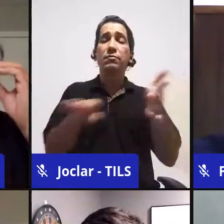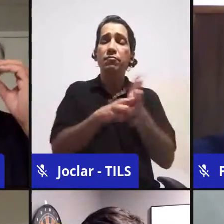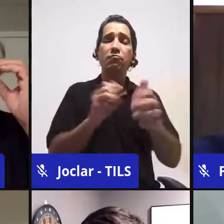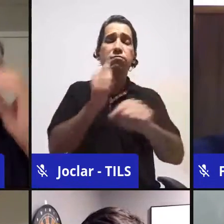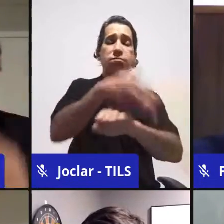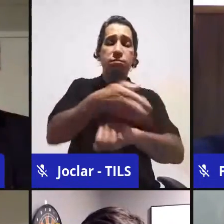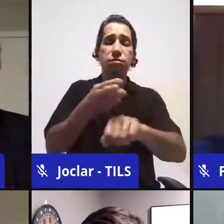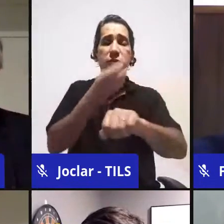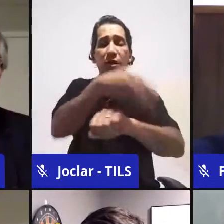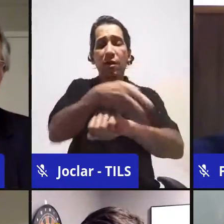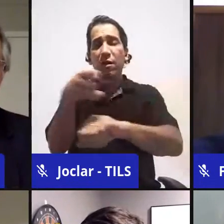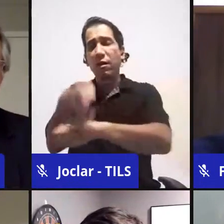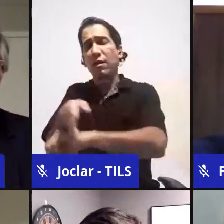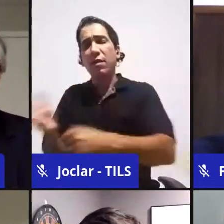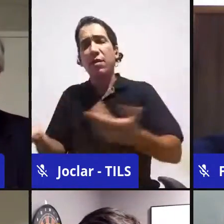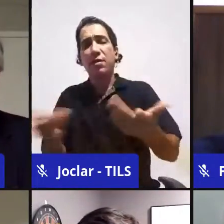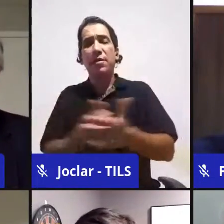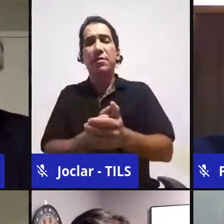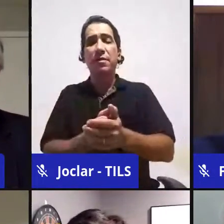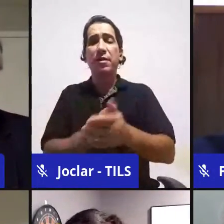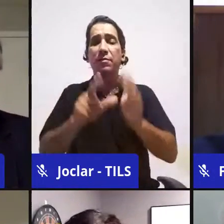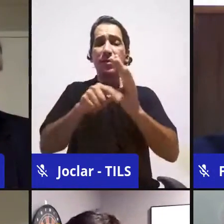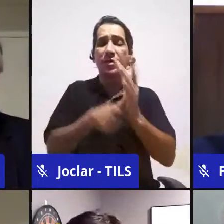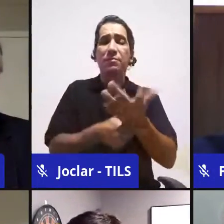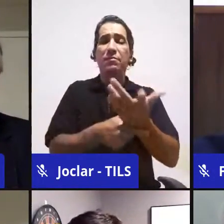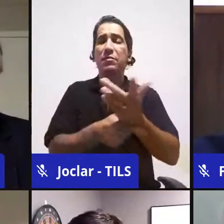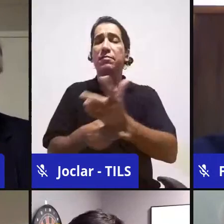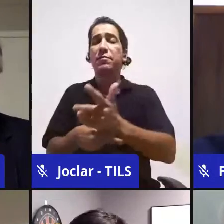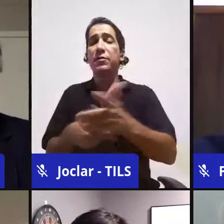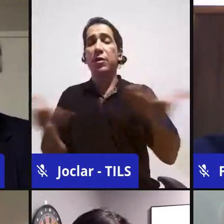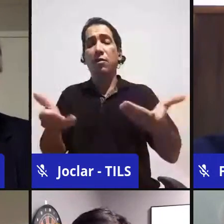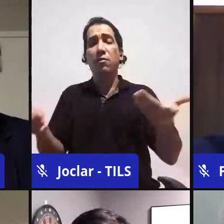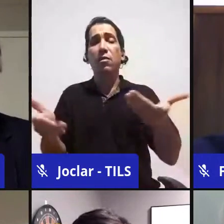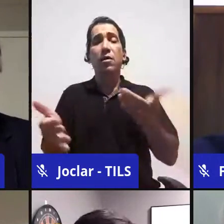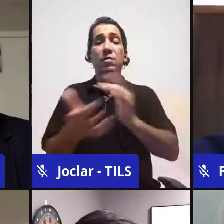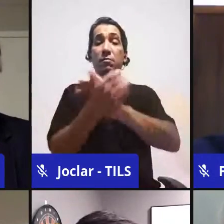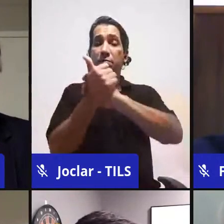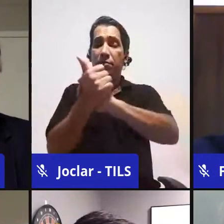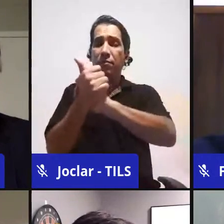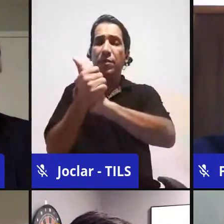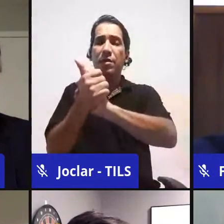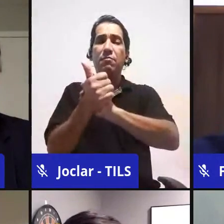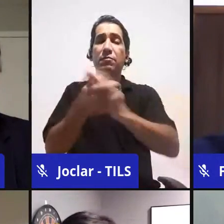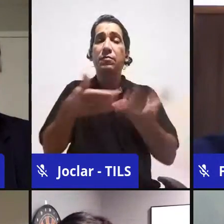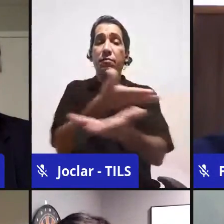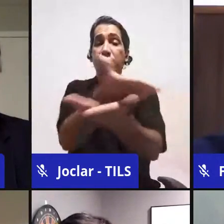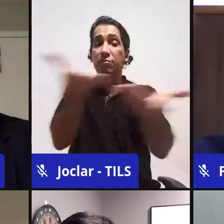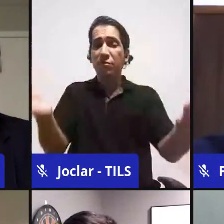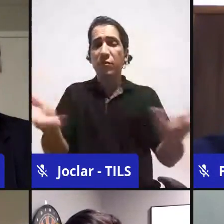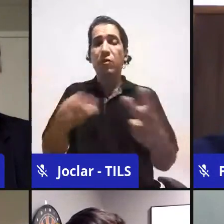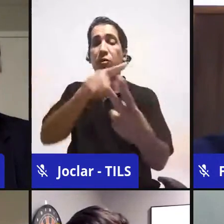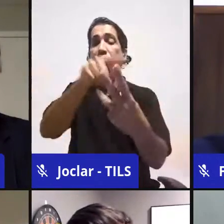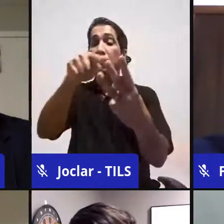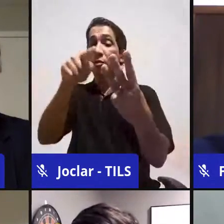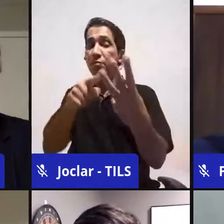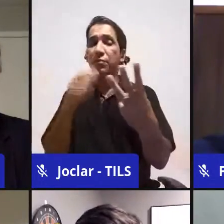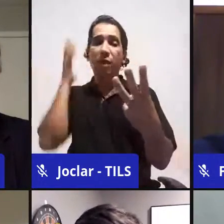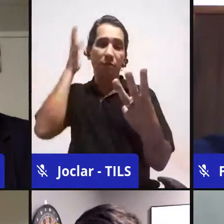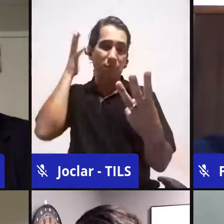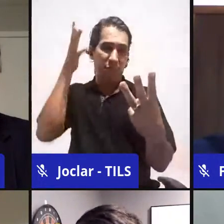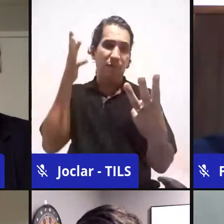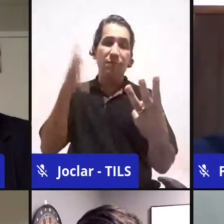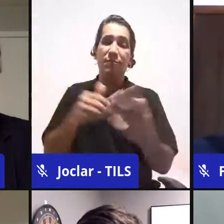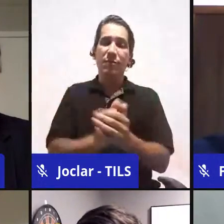parabéns para os nossos três palestrantes da noite. Acho que a gente aprendeu muito hoje, né? Acho que tem